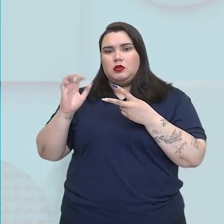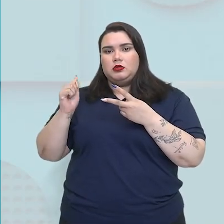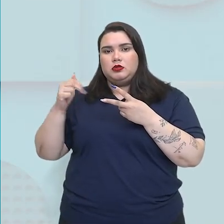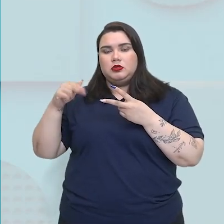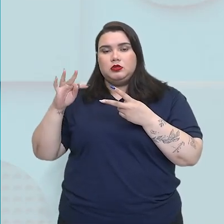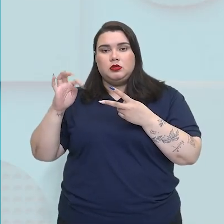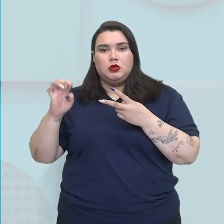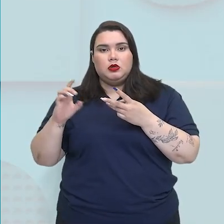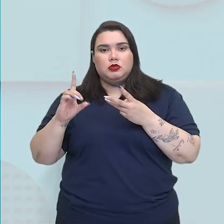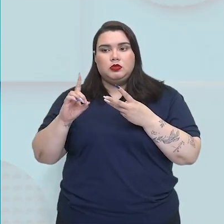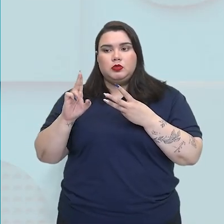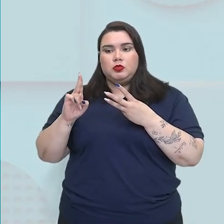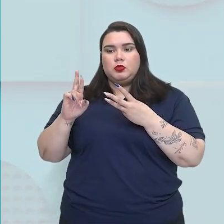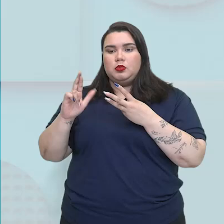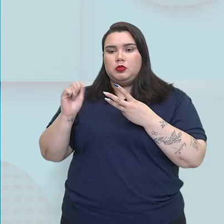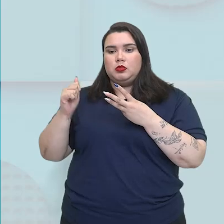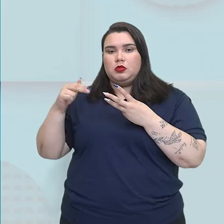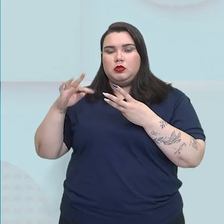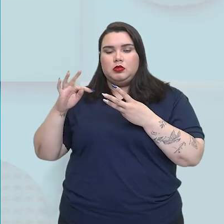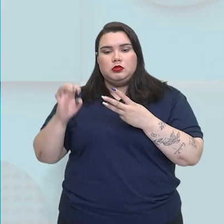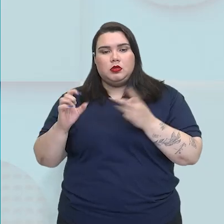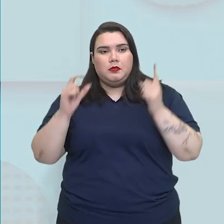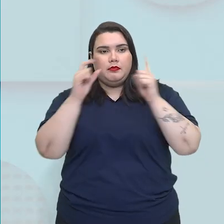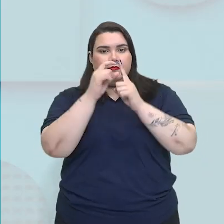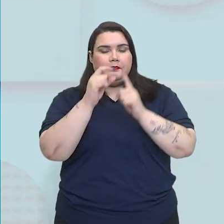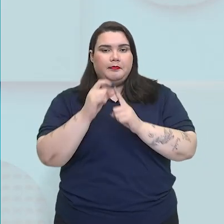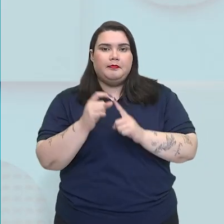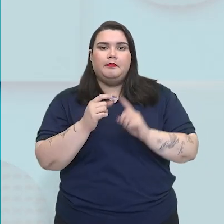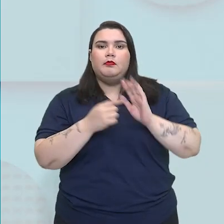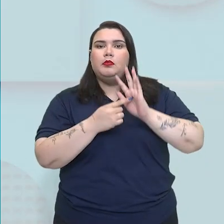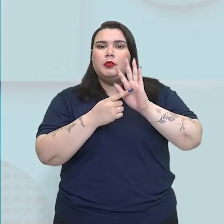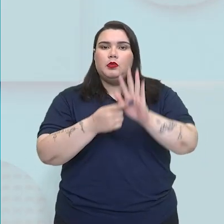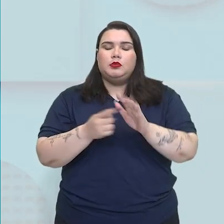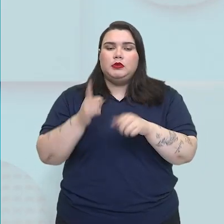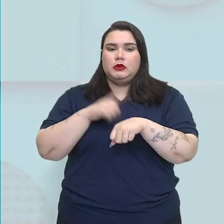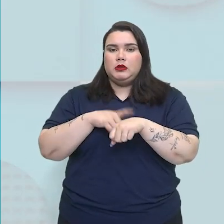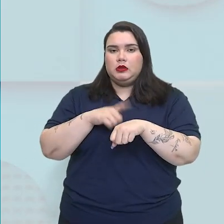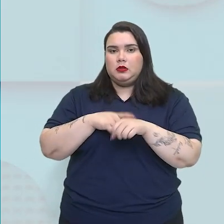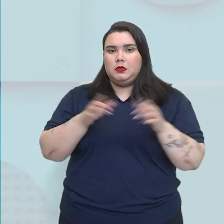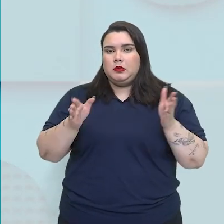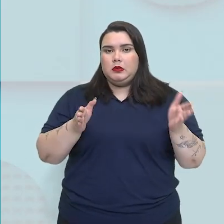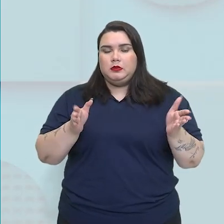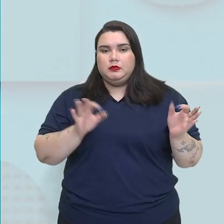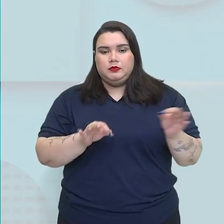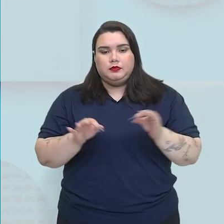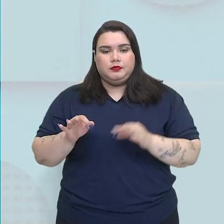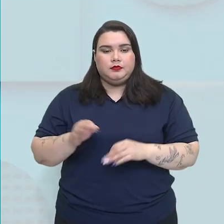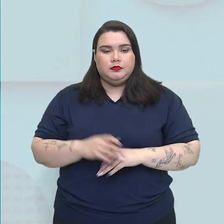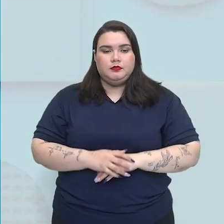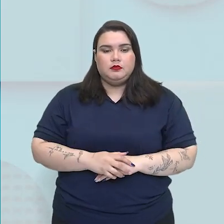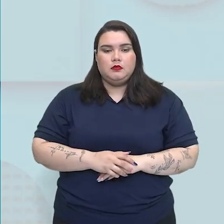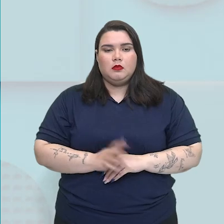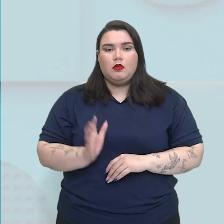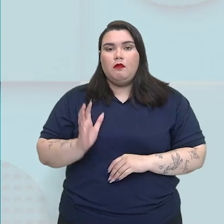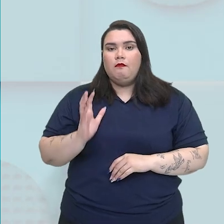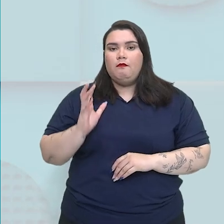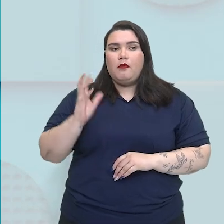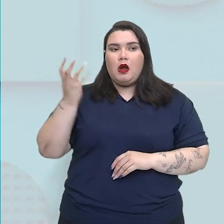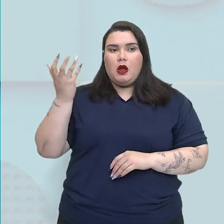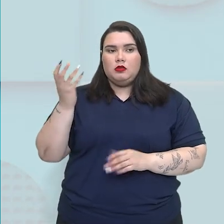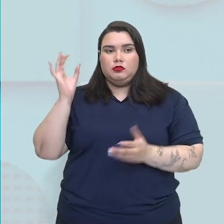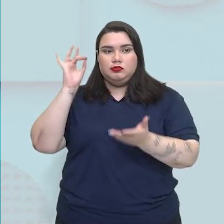Durante, palavras que vão dar ideia de tempo. Ele vai ter que passar essa ideia de tempo. Os fatos, que